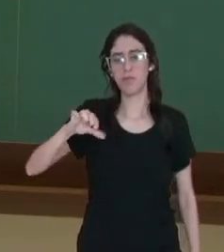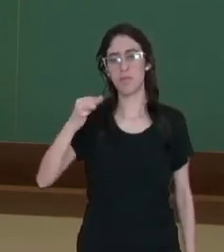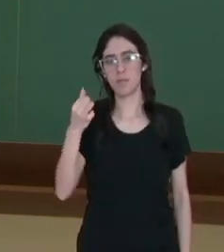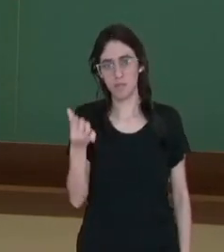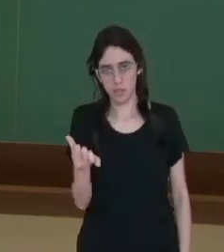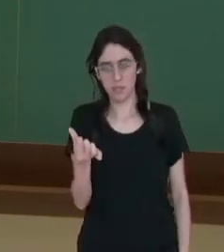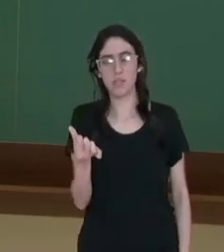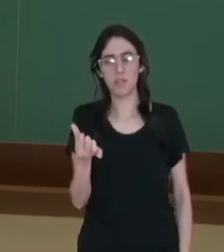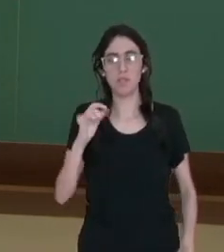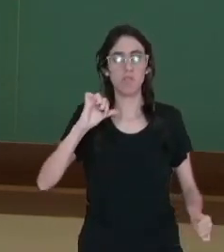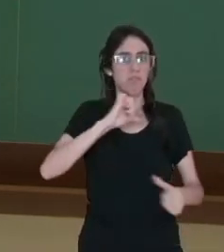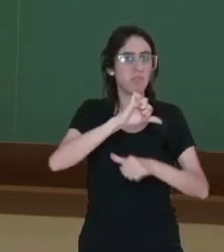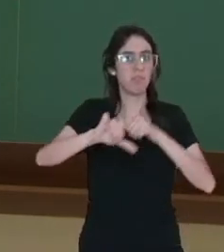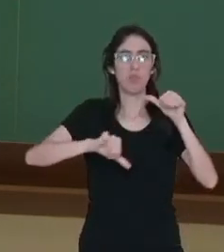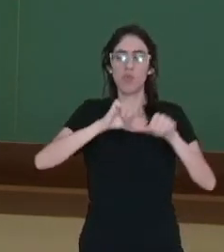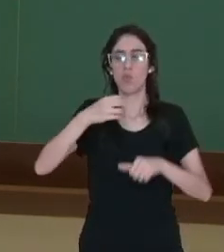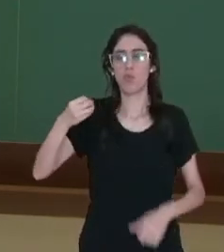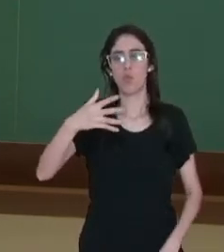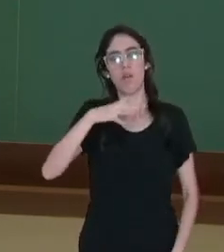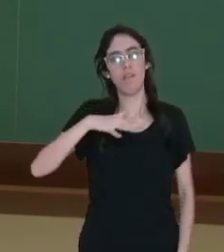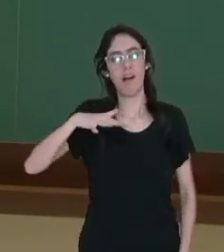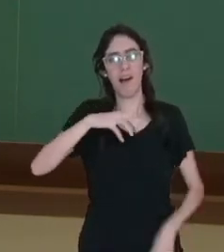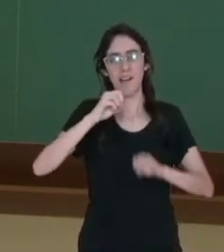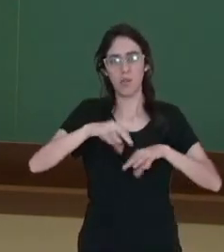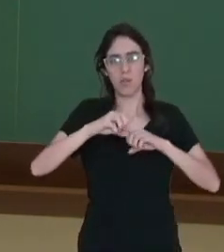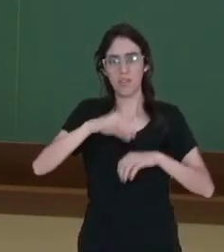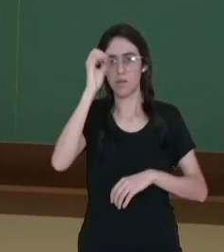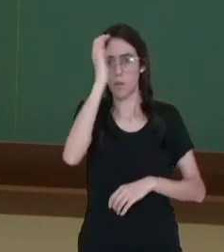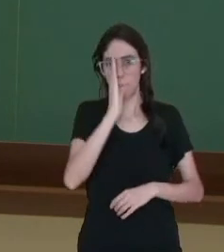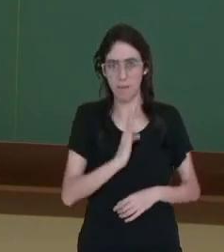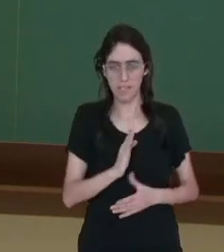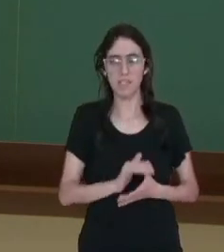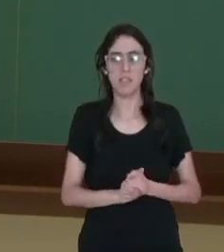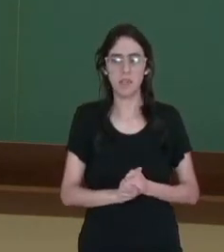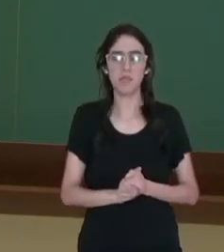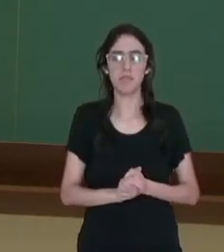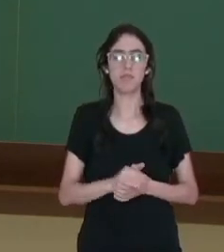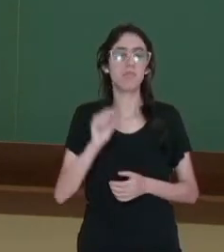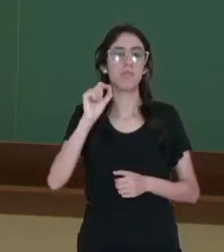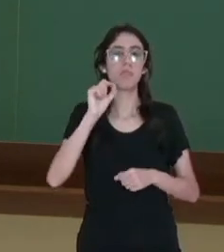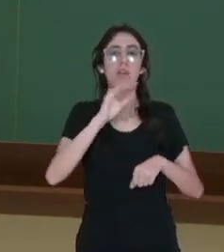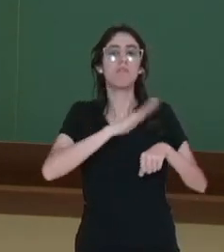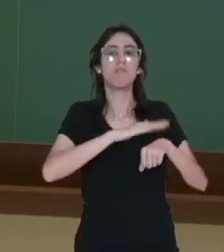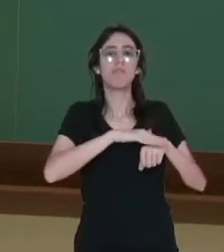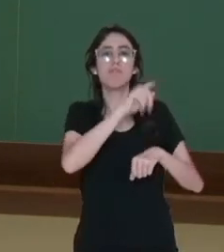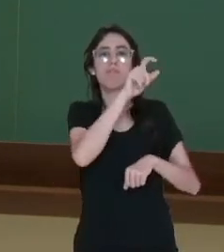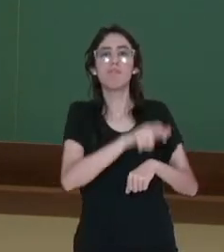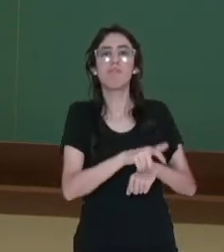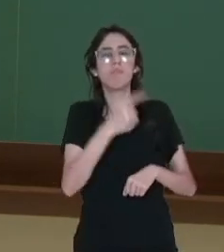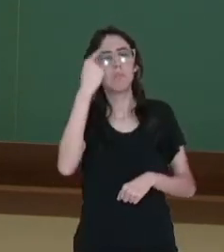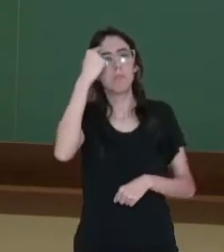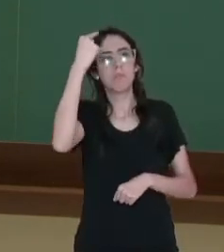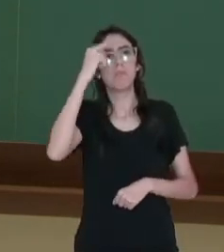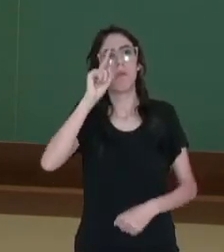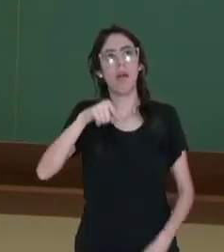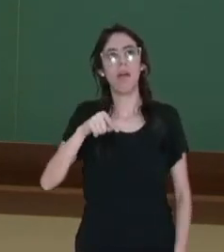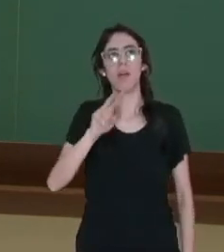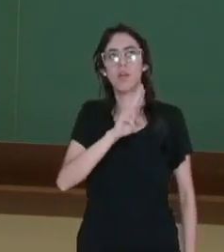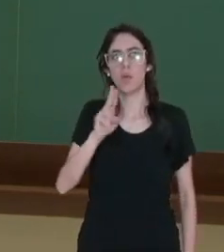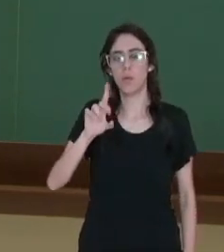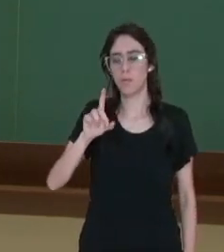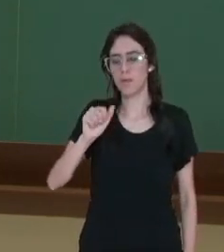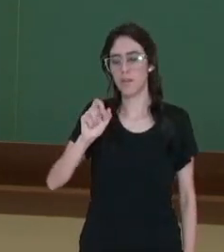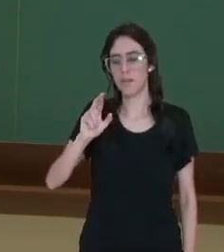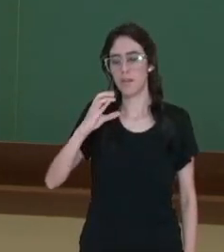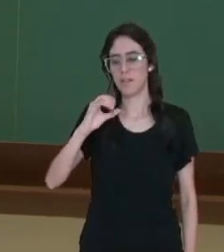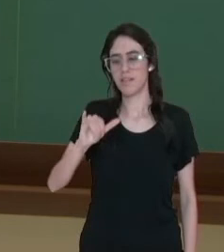uma mudança, então, na área educacional brasileira e que foi iniciativa de Darcy Ribeiro, um importante sociólogo brasileiro que à época